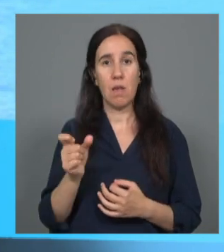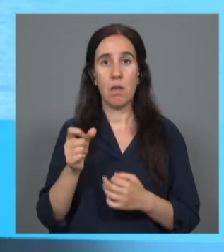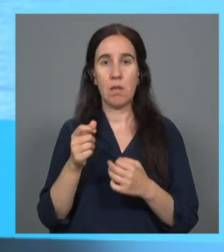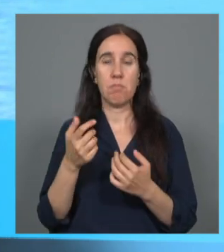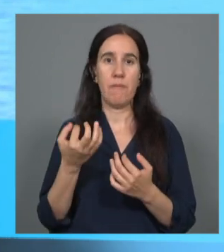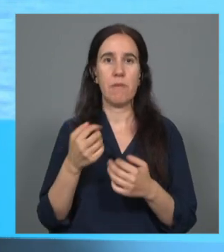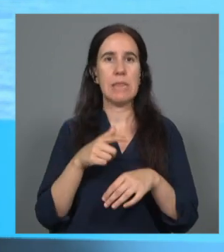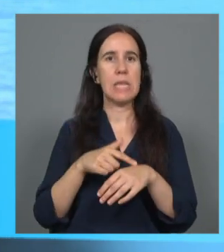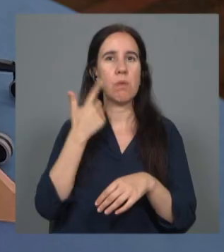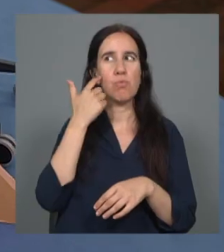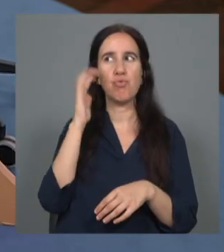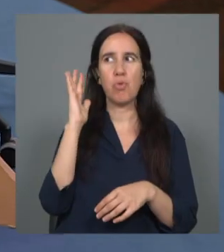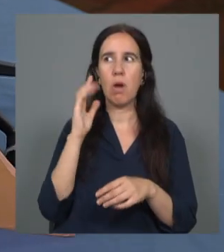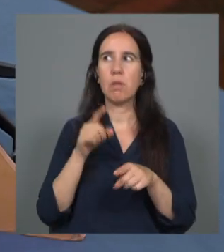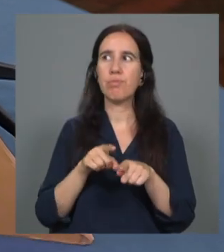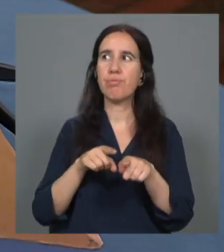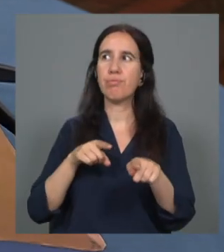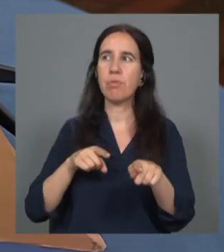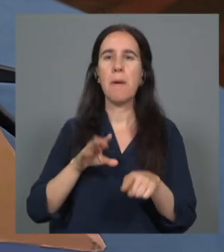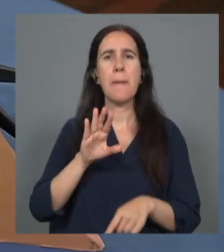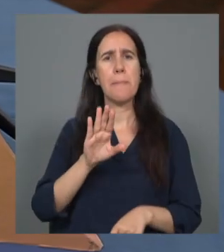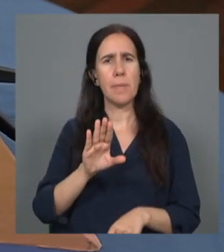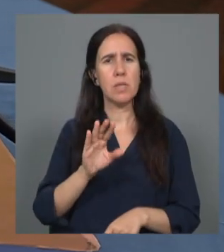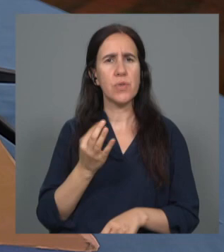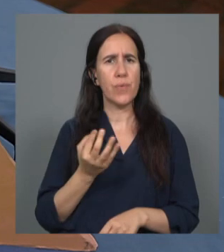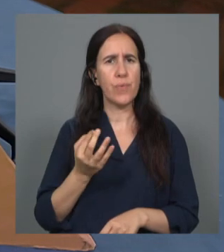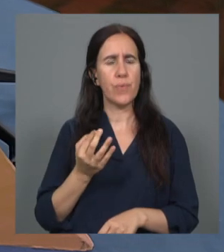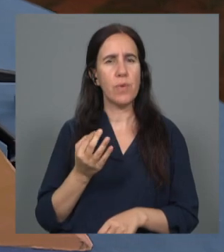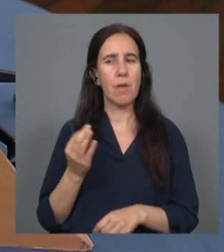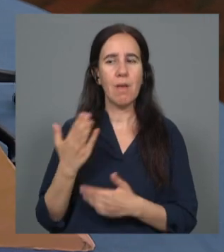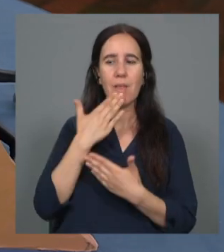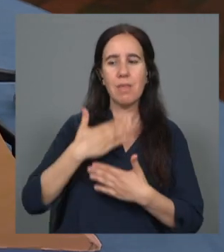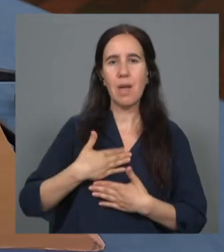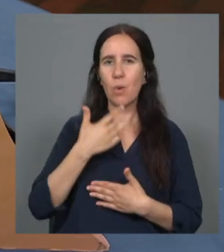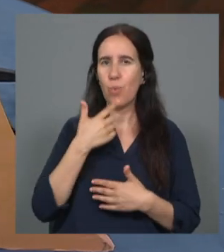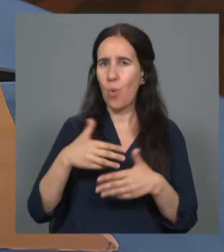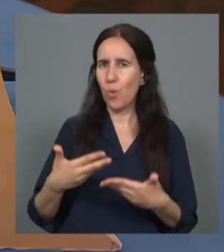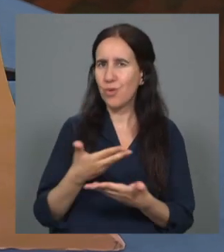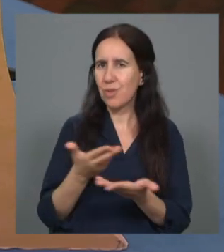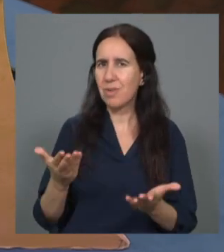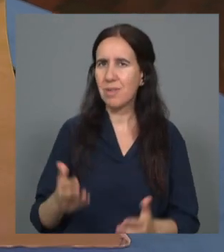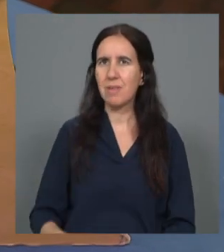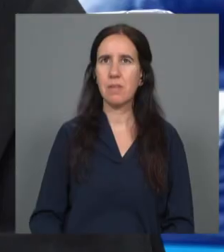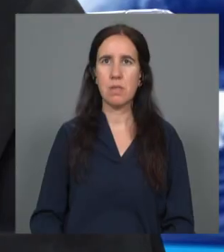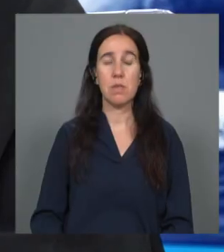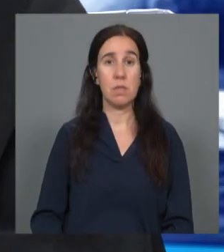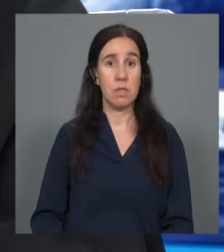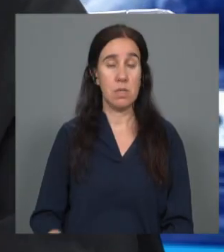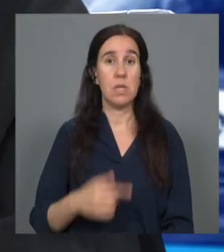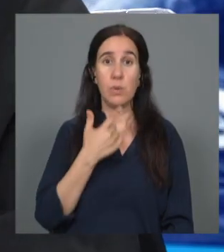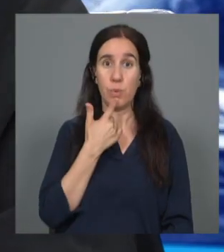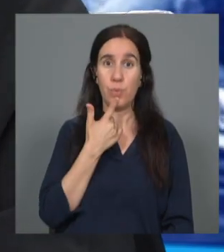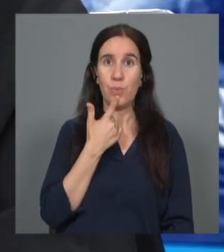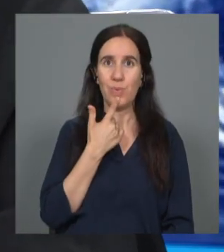distância temporal, tem ainda muito a fornecer aos dias de hoje. Muitíssimo. Eu acho